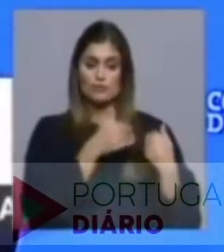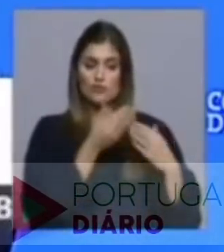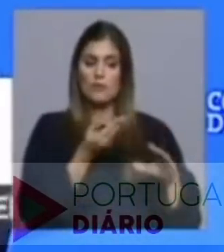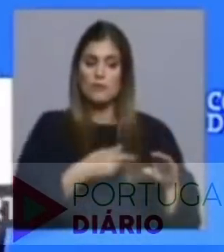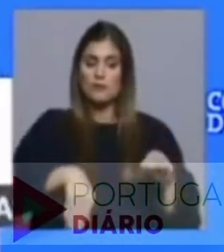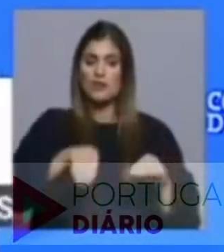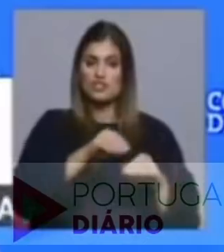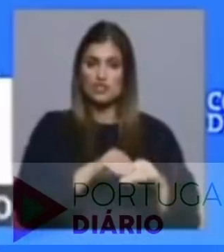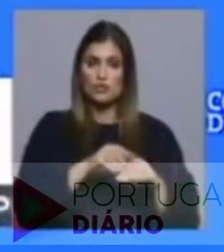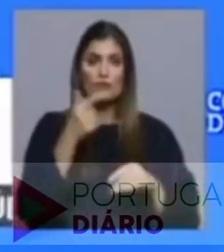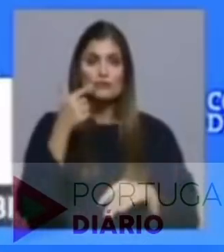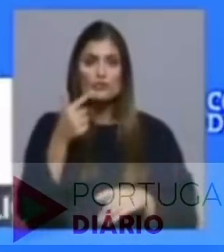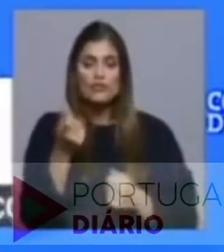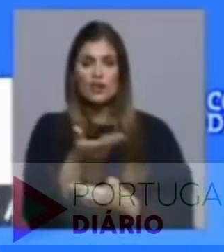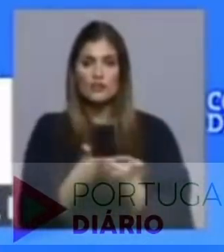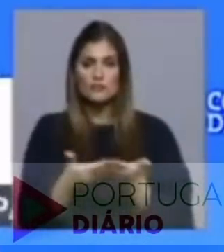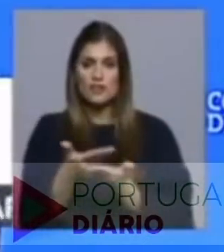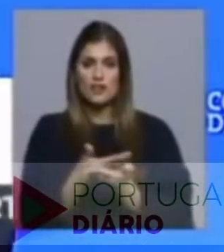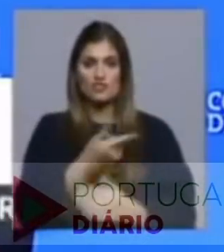da nossa economia.